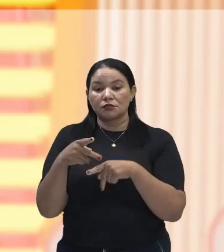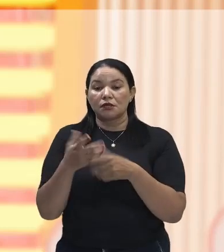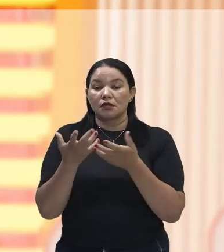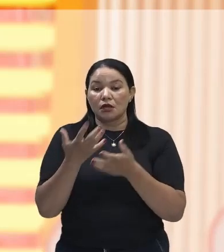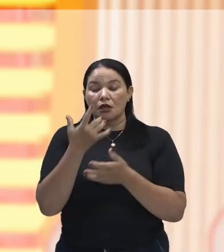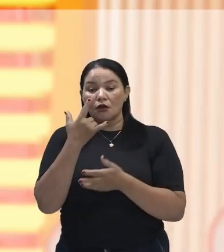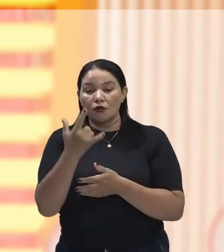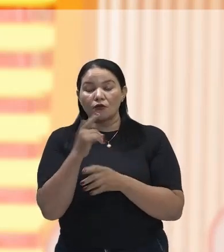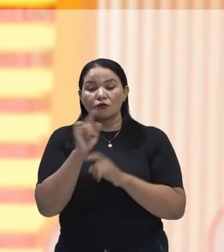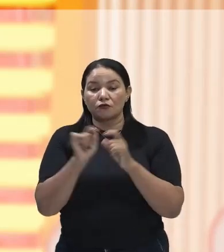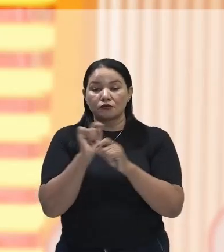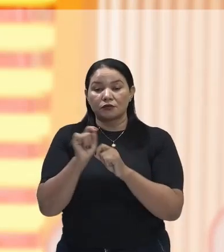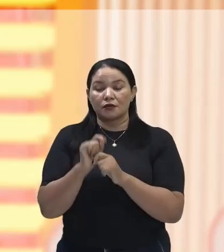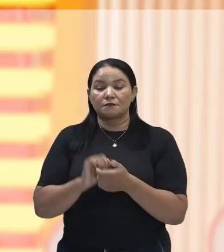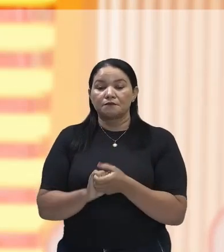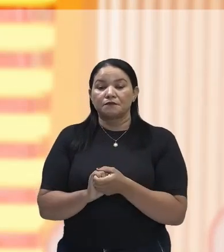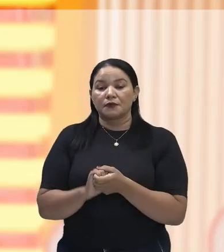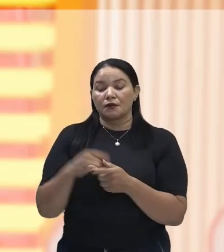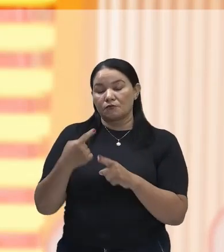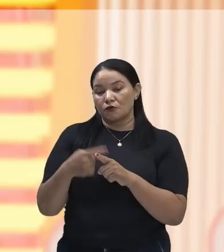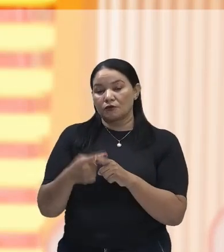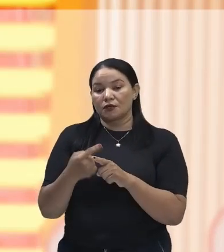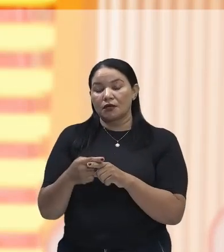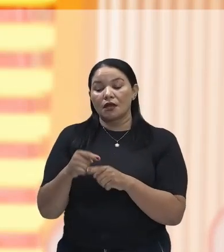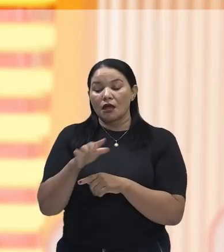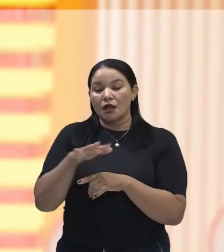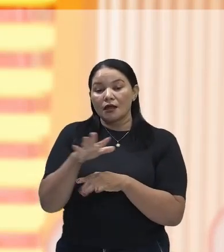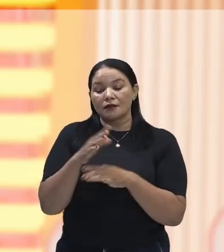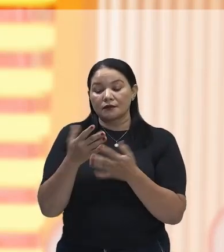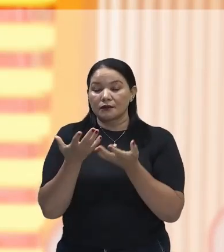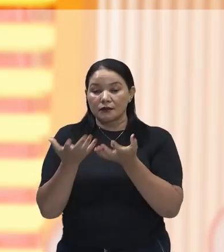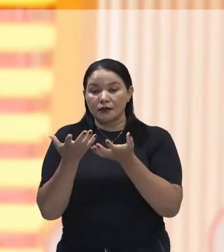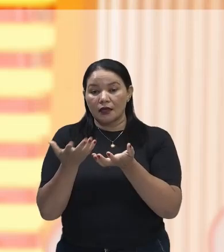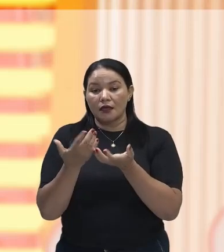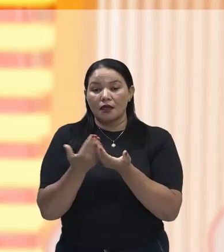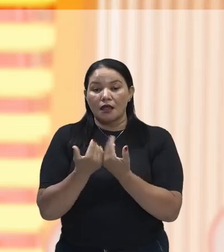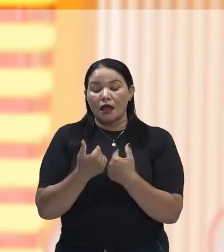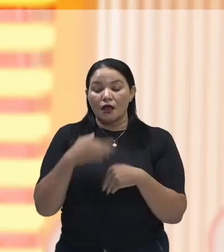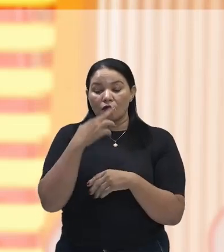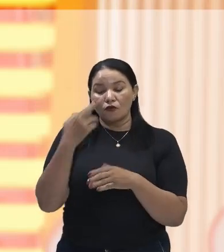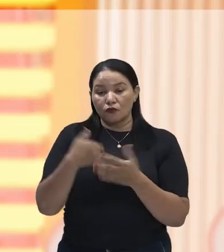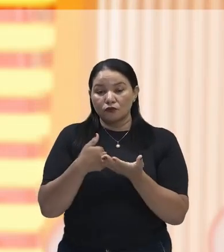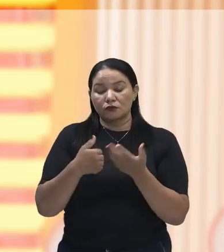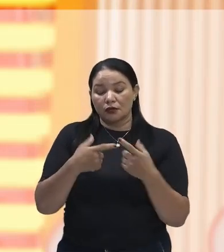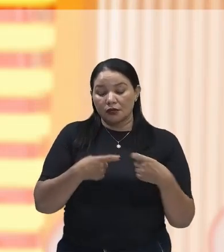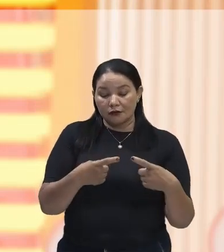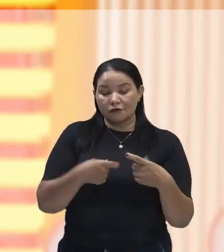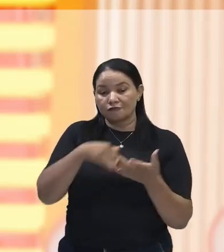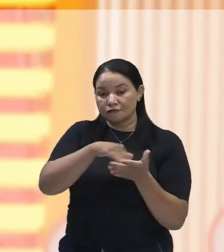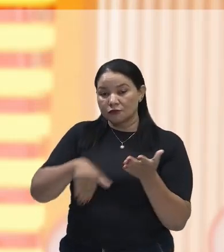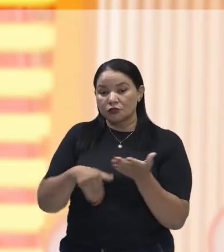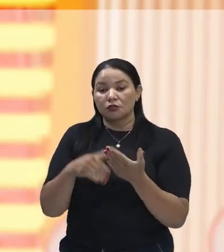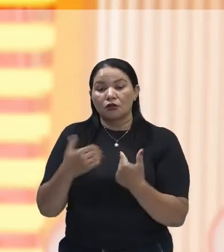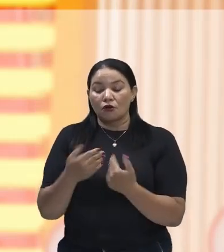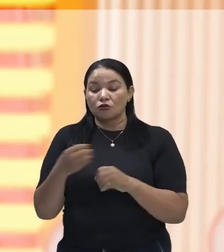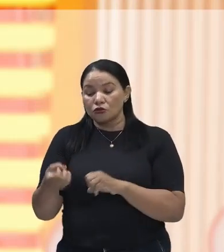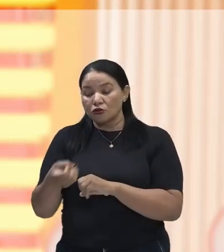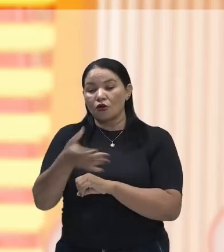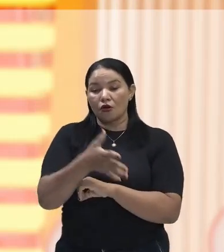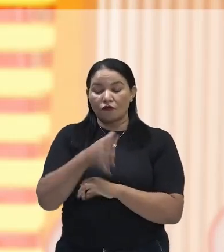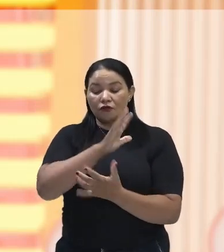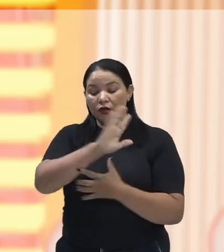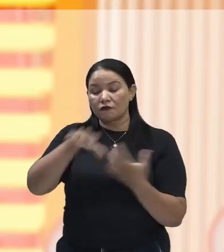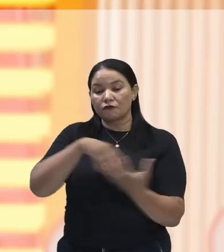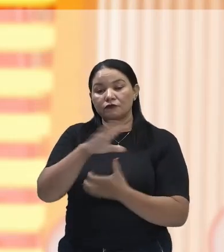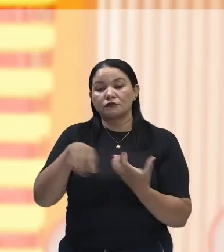muito claras era a retirada da Rússia da guerra. Então, uma nova revolução vai ser implementada.